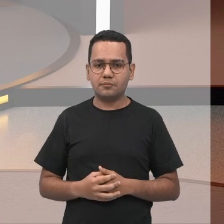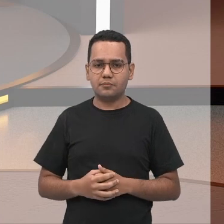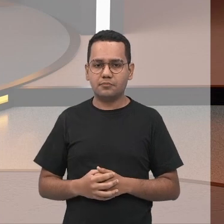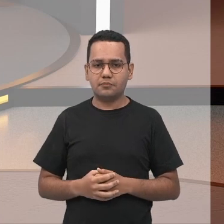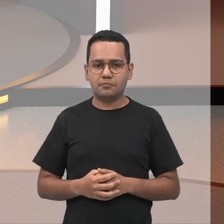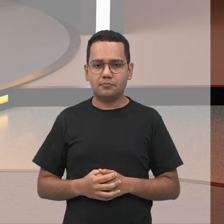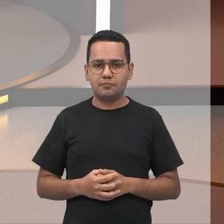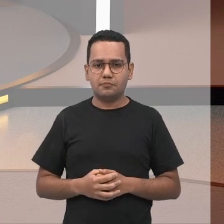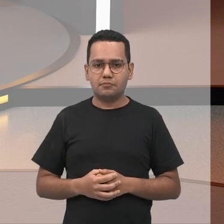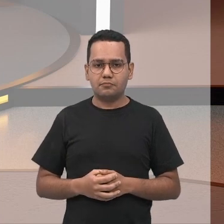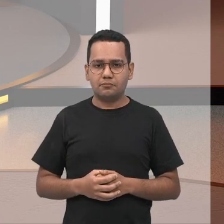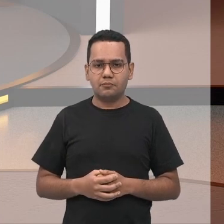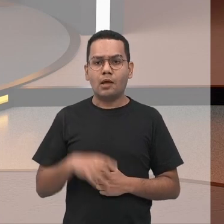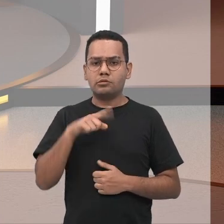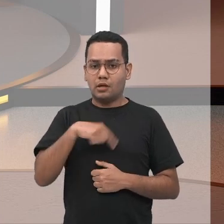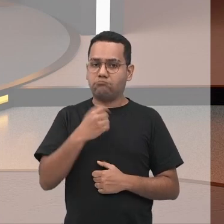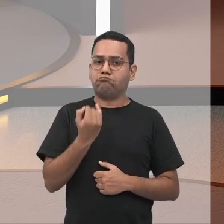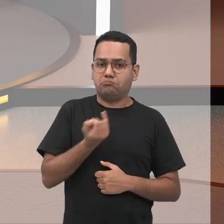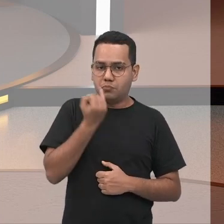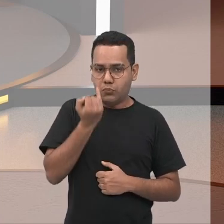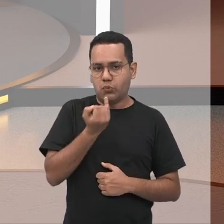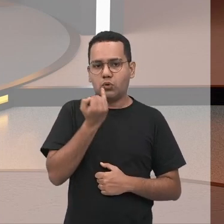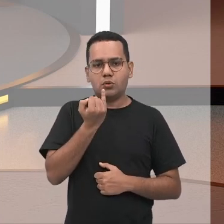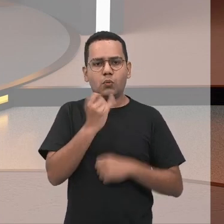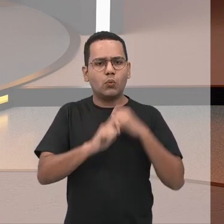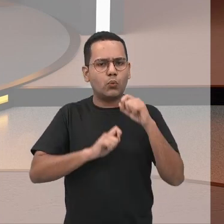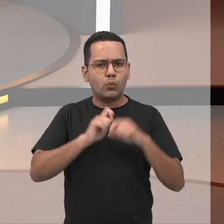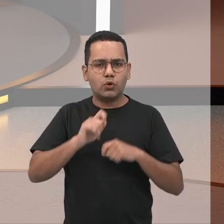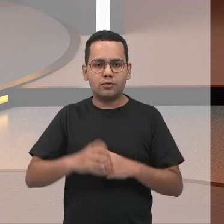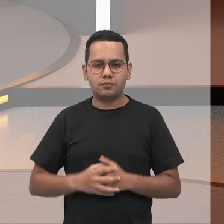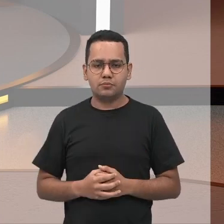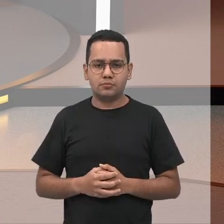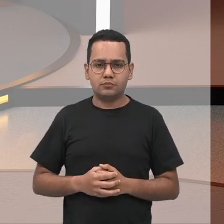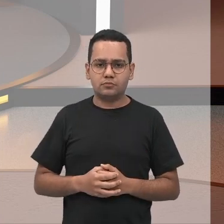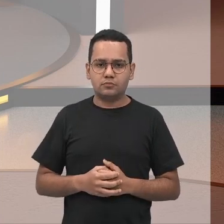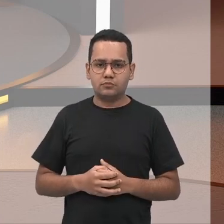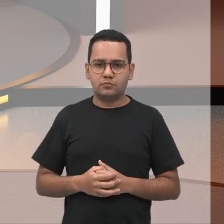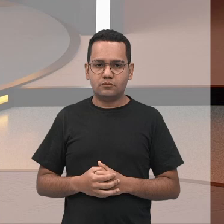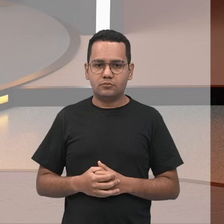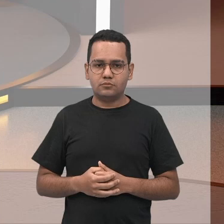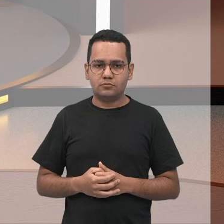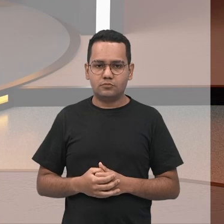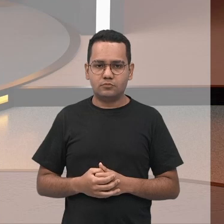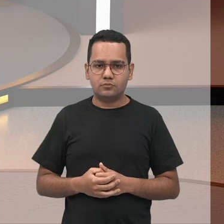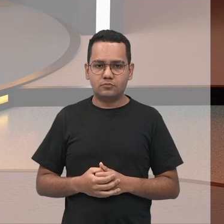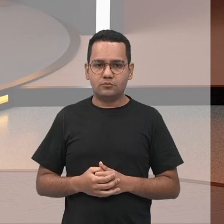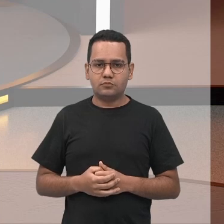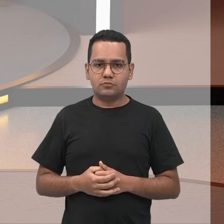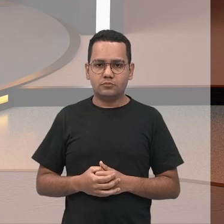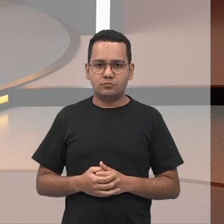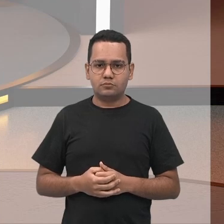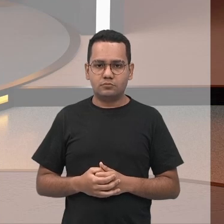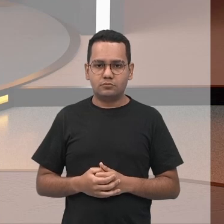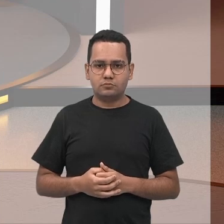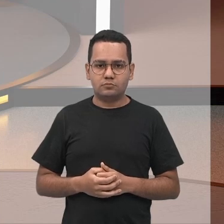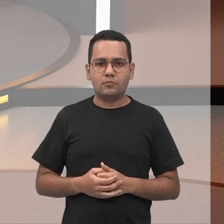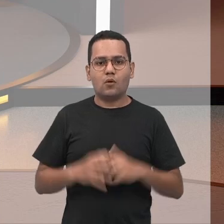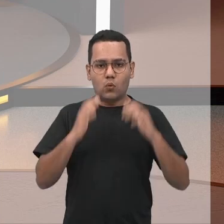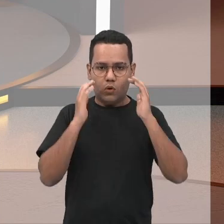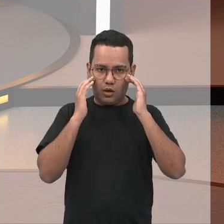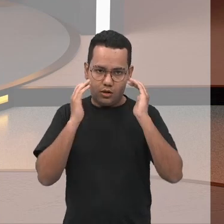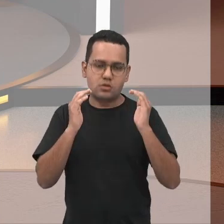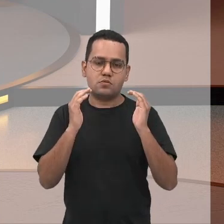aponta uma questão importante, né, que é o temor dos proprietários pelo centralismo